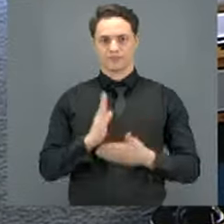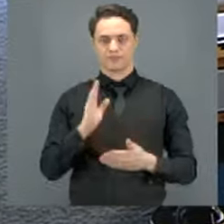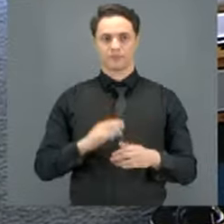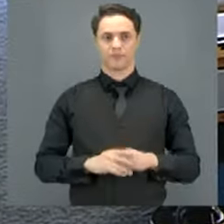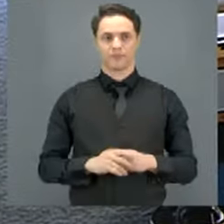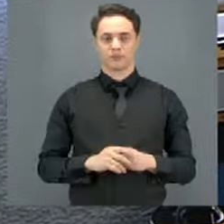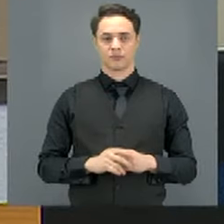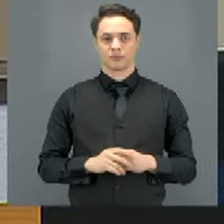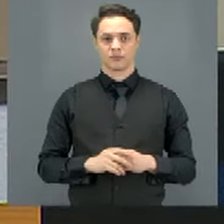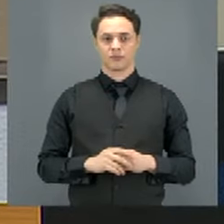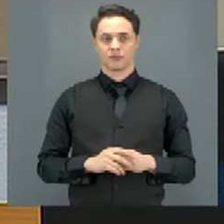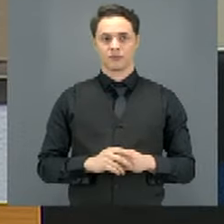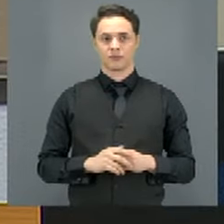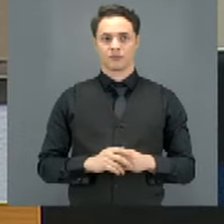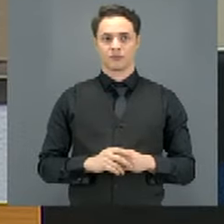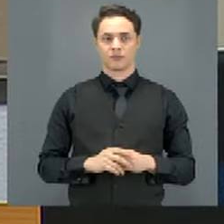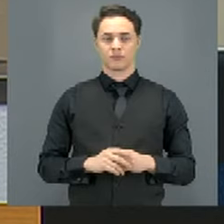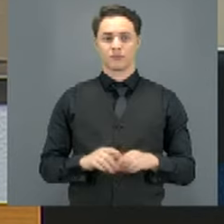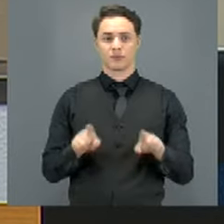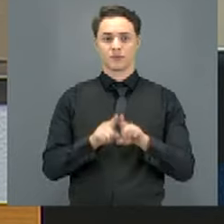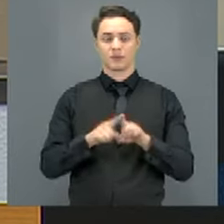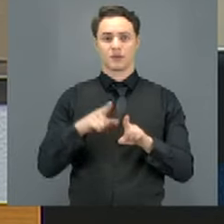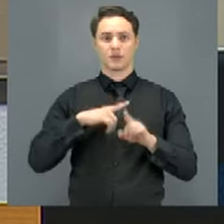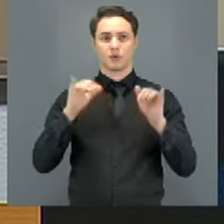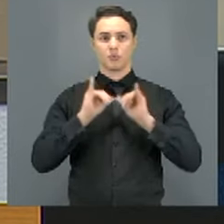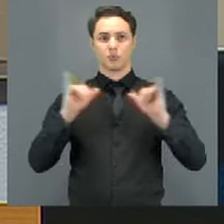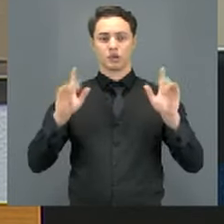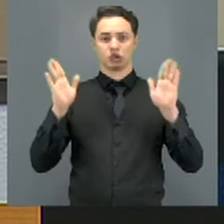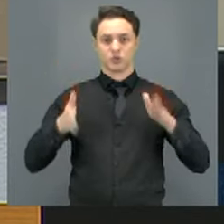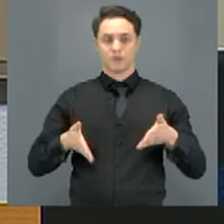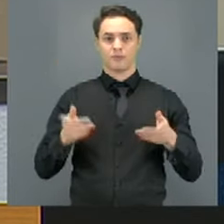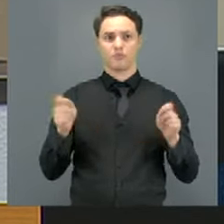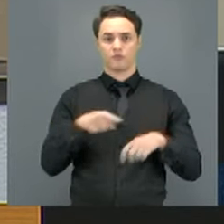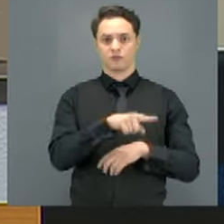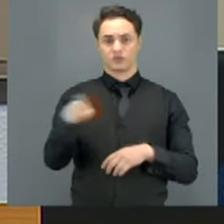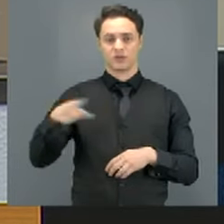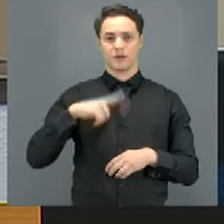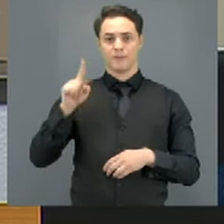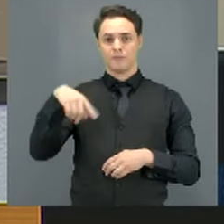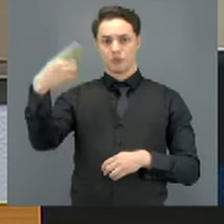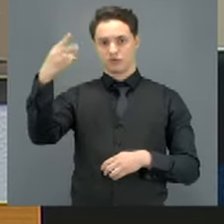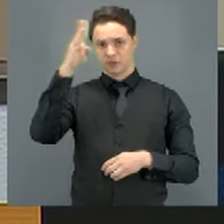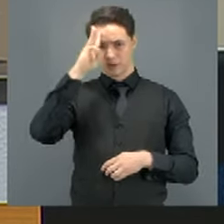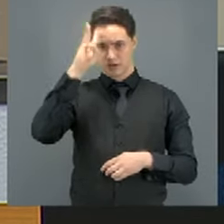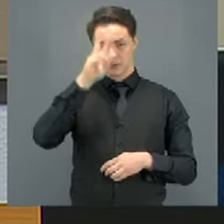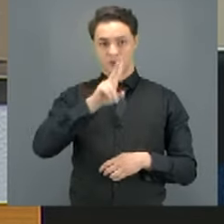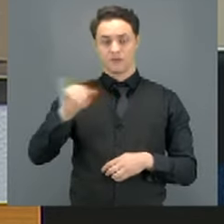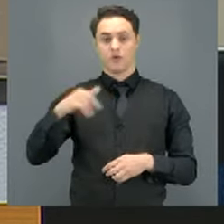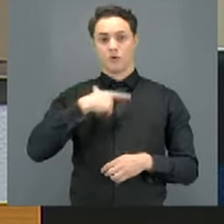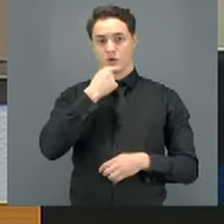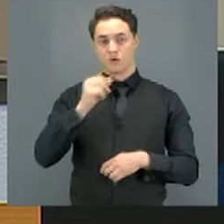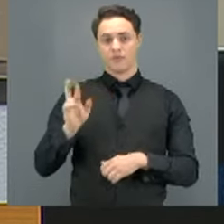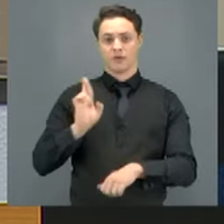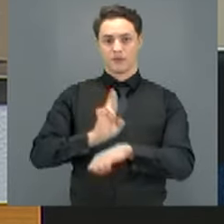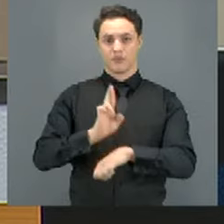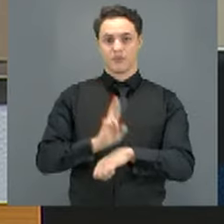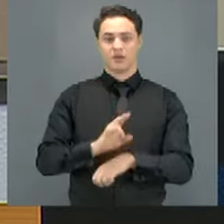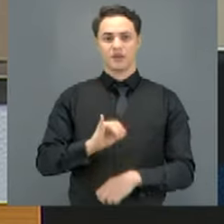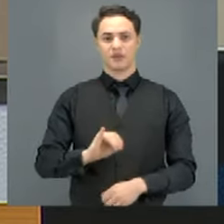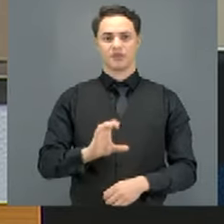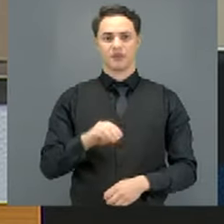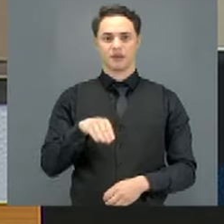Aprovadas. Tem também a anunciar, já podemos, quem vem aqui na próxima terça-feira será o representante do